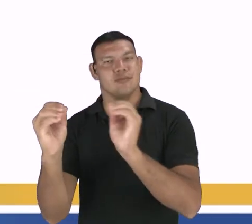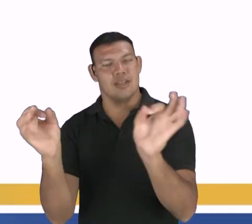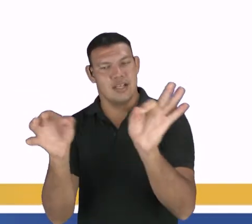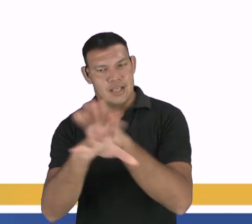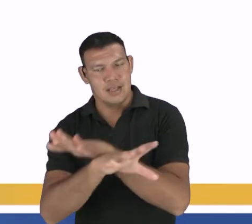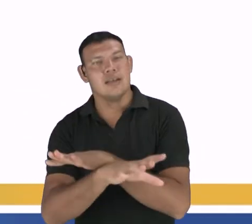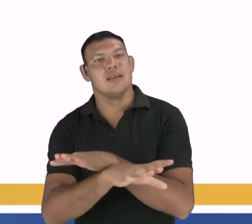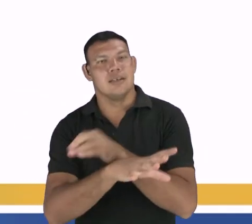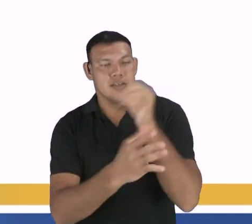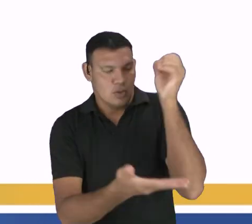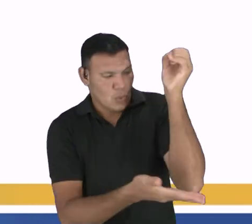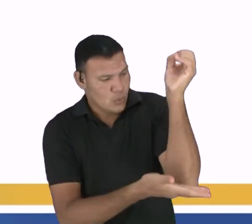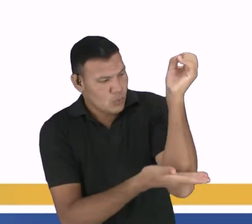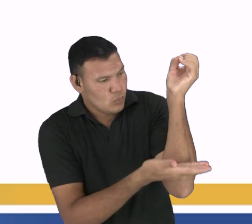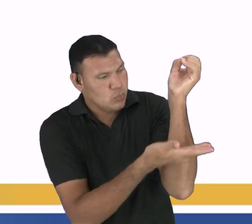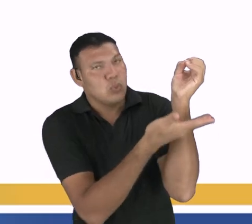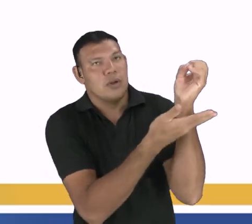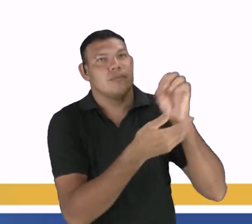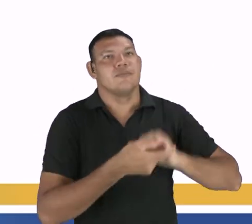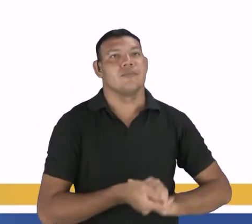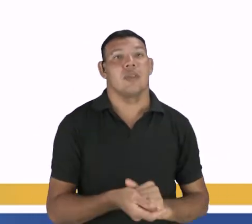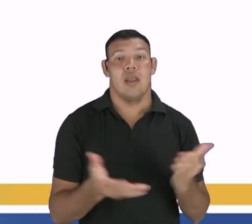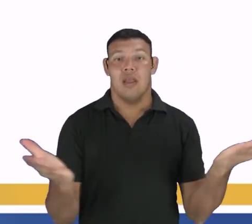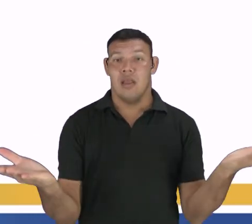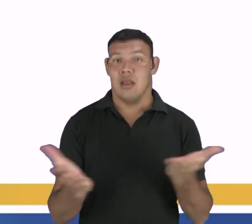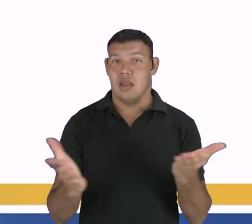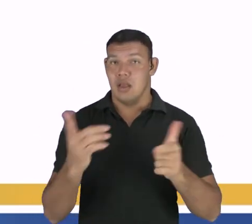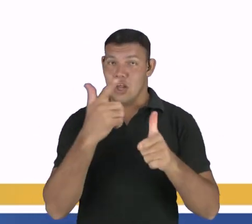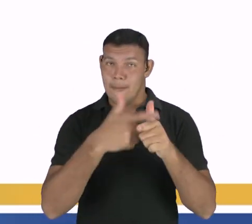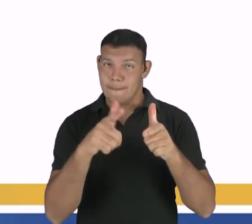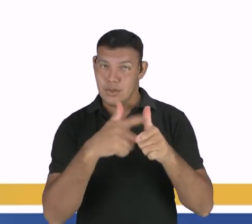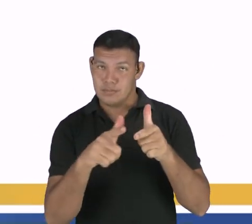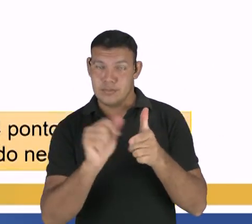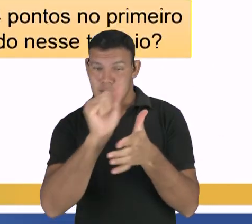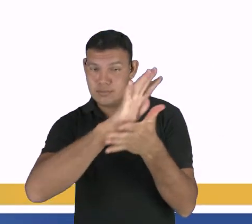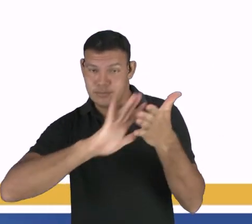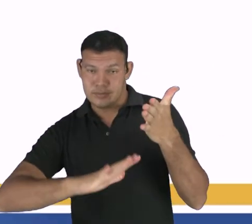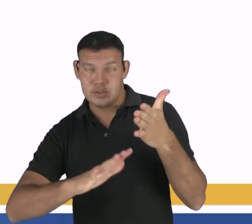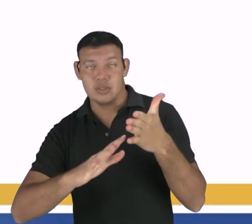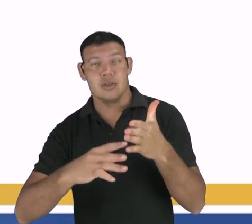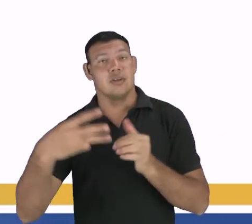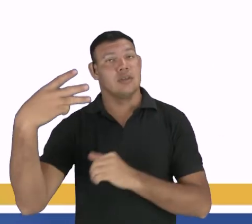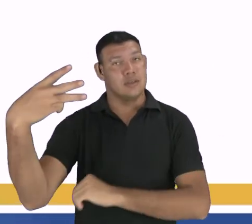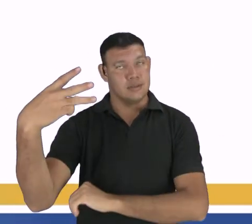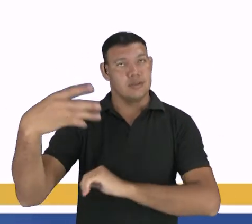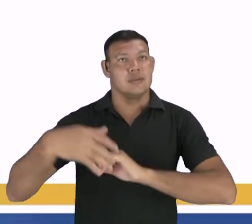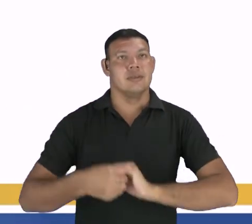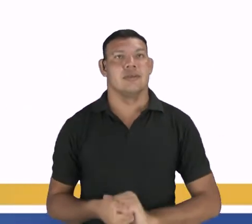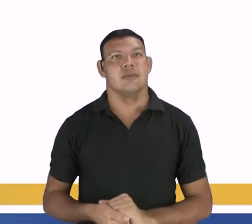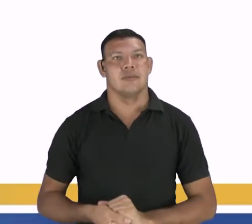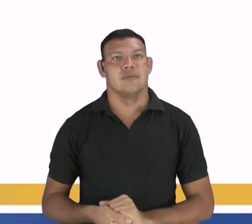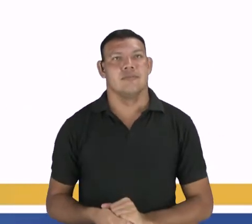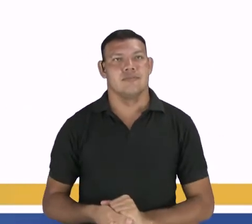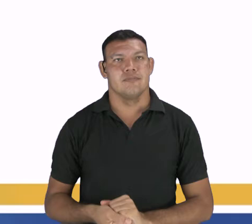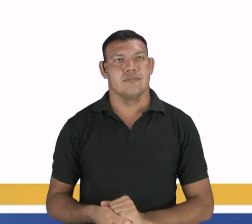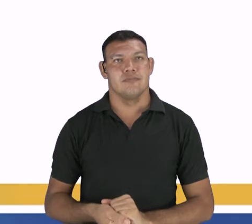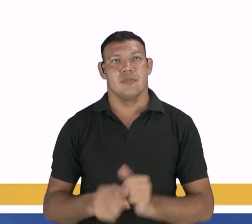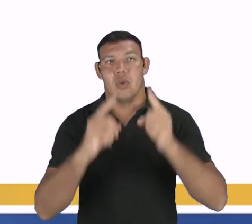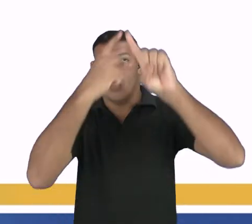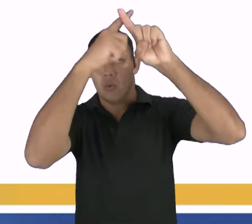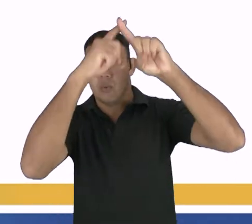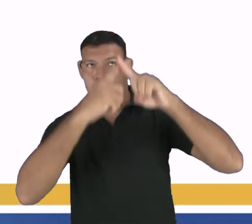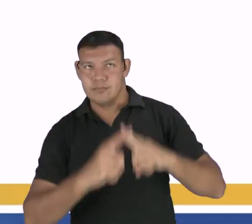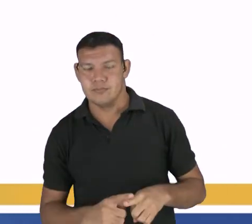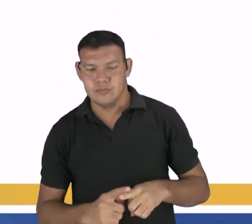das temperaturas. Vamos então para a nossa situação problema de número 3. Ao disputar um torneio